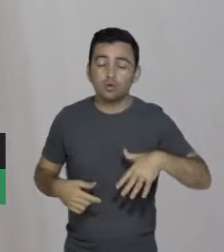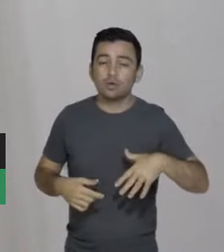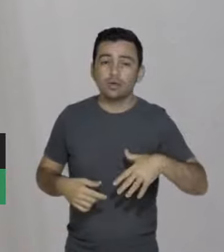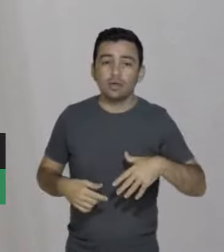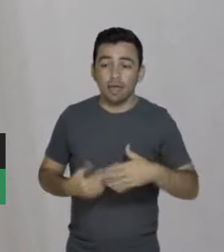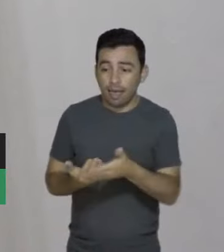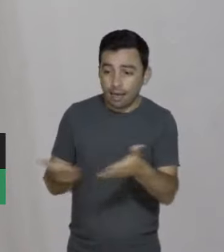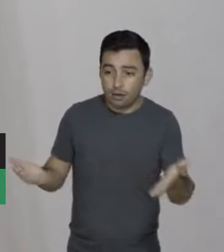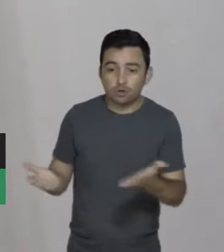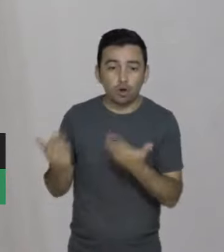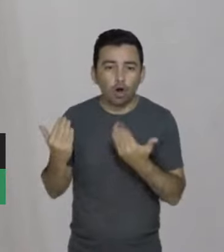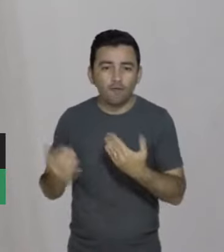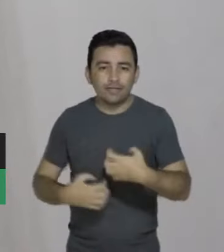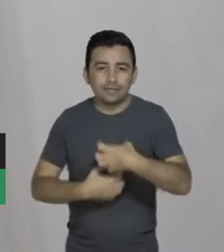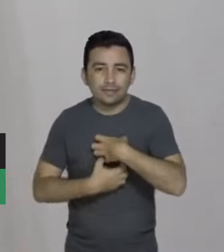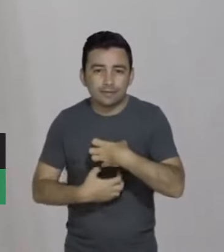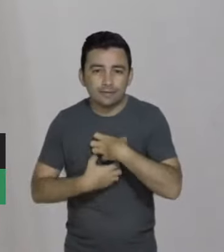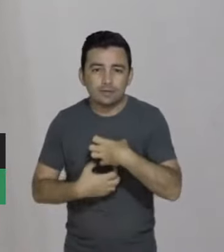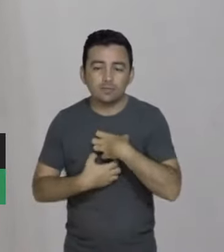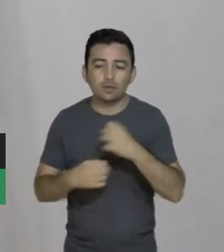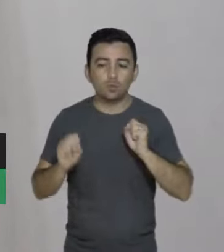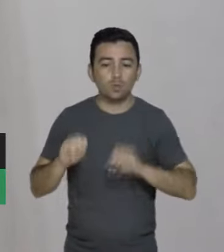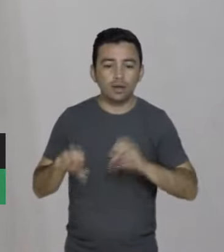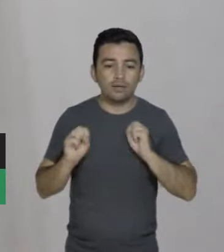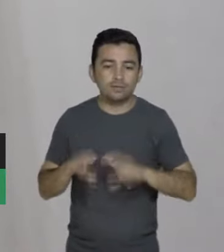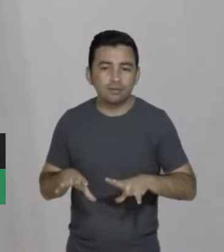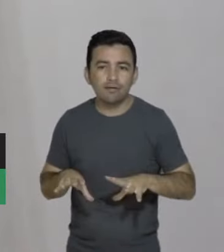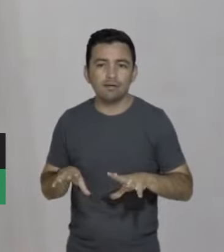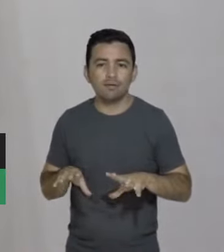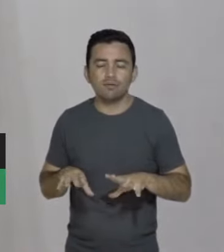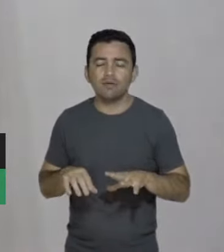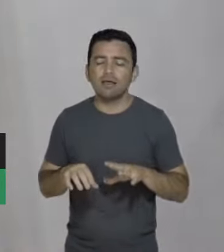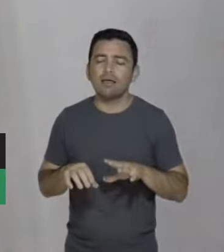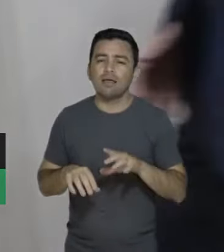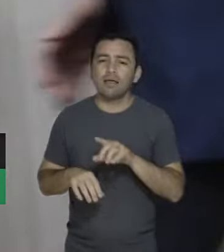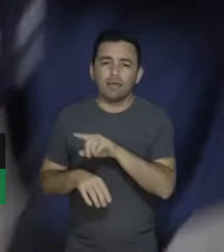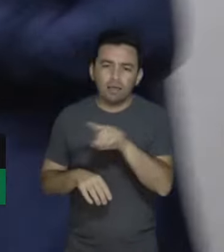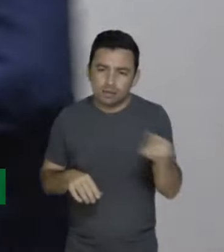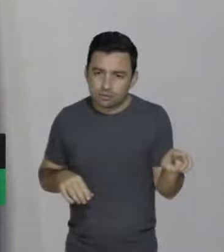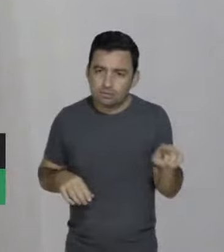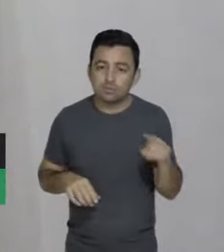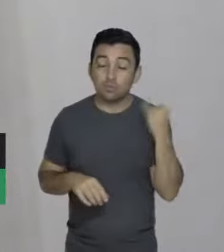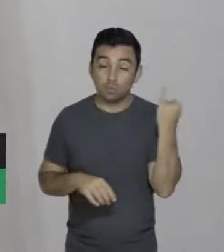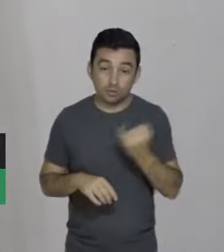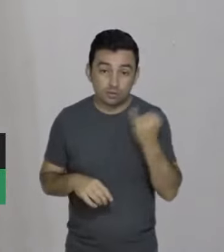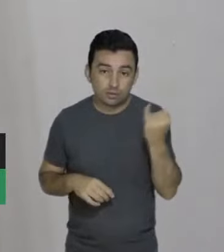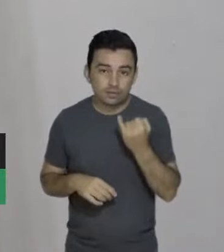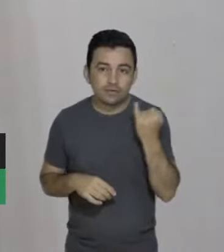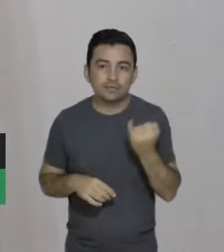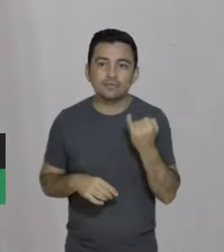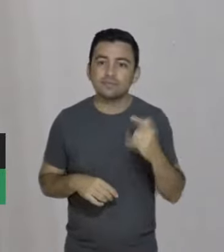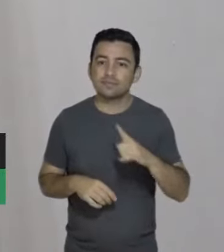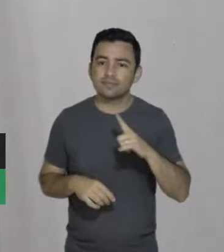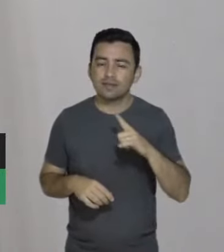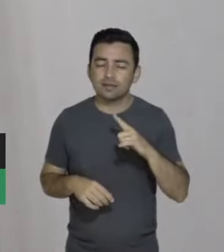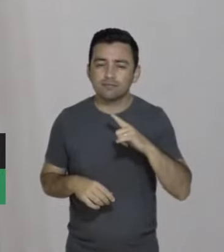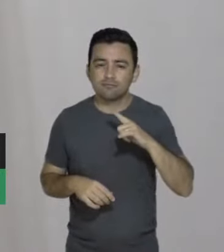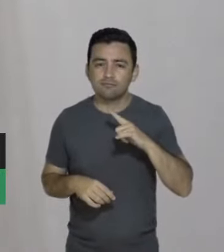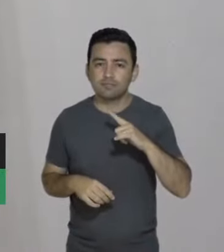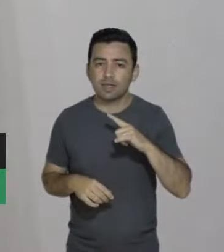esse momento diretamente a questão da educação é um ponto importante tendo a decisão sobre